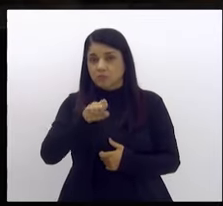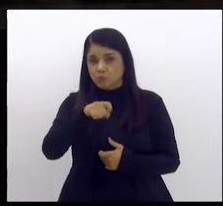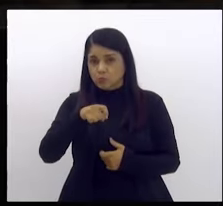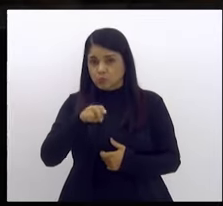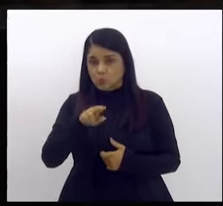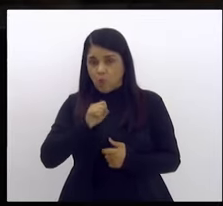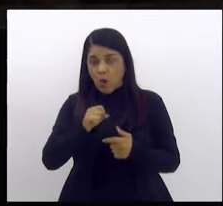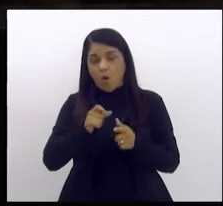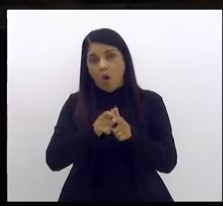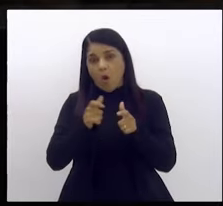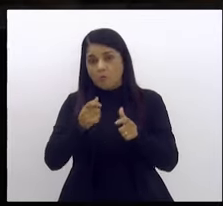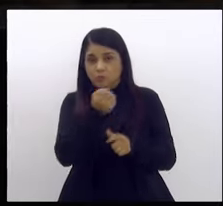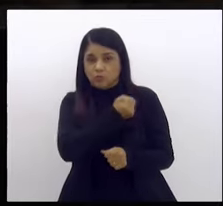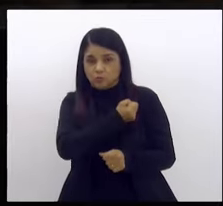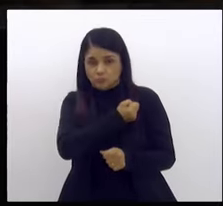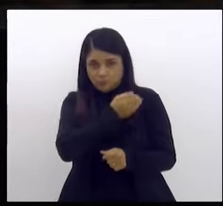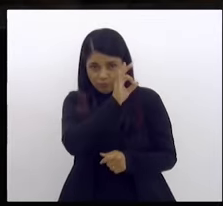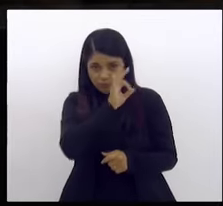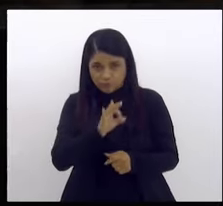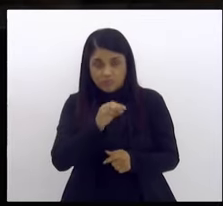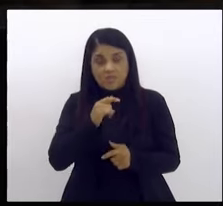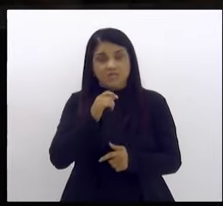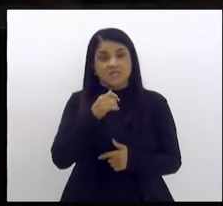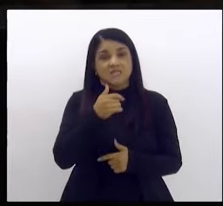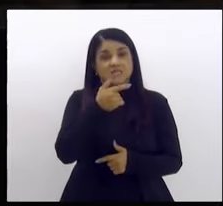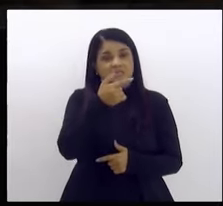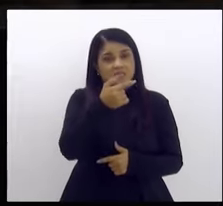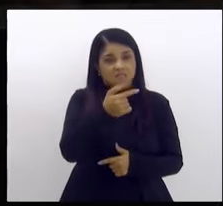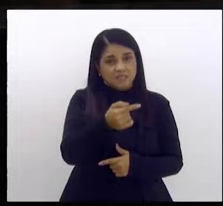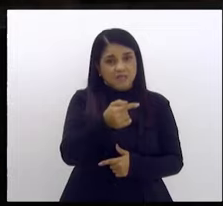sendo registrados